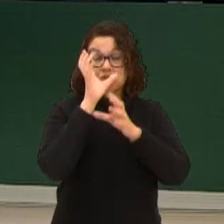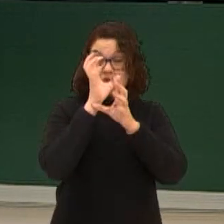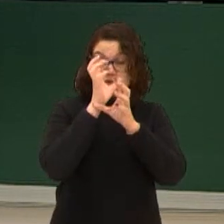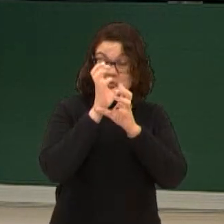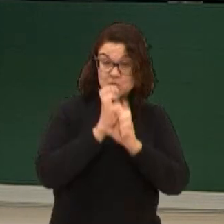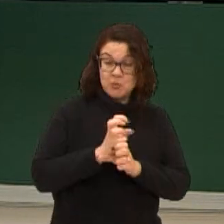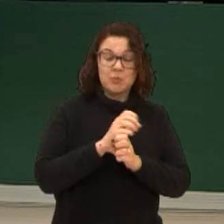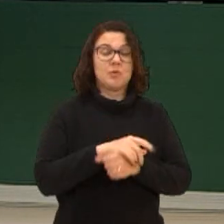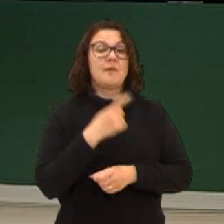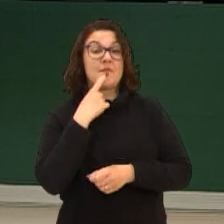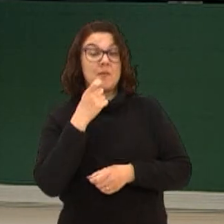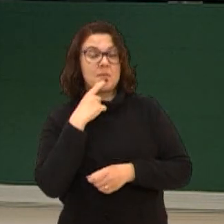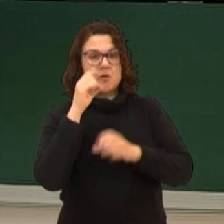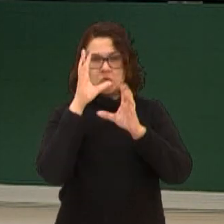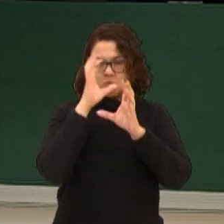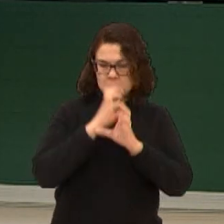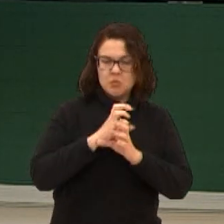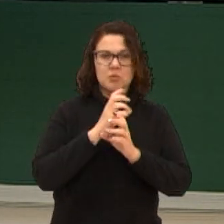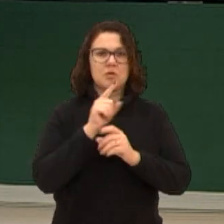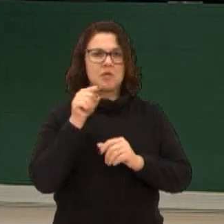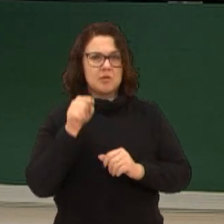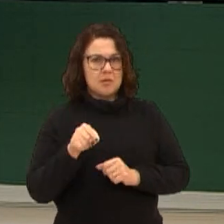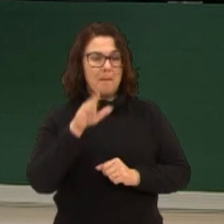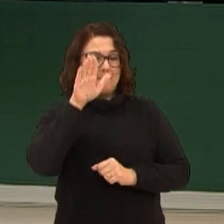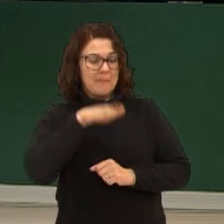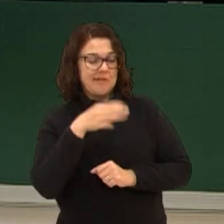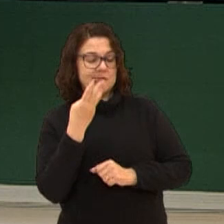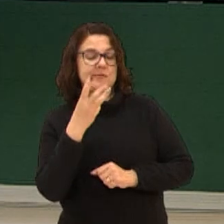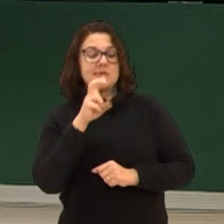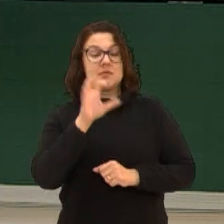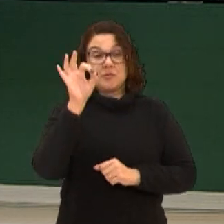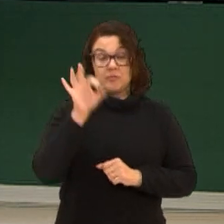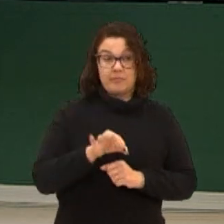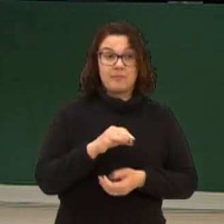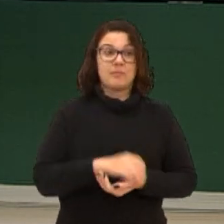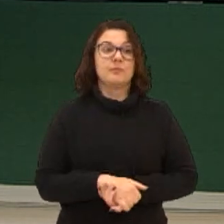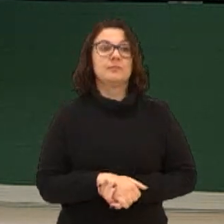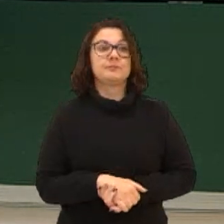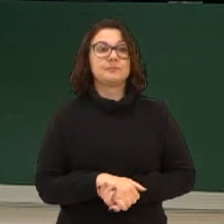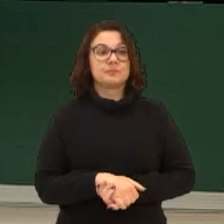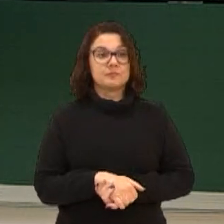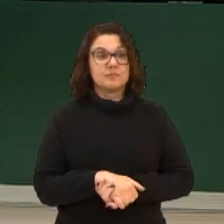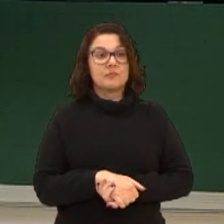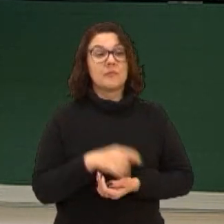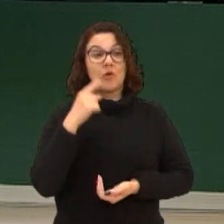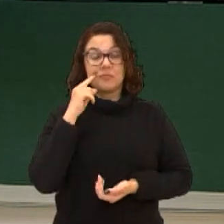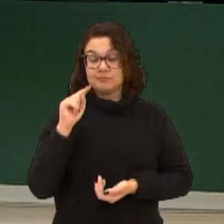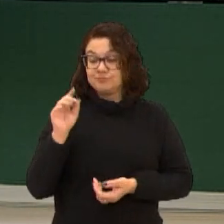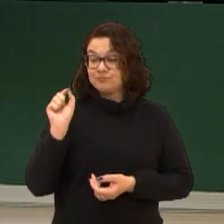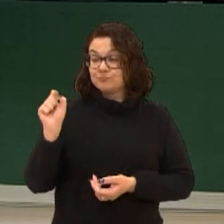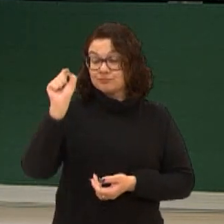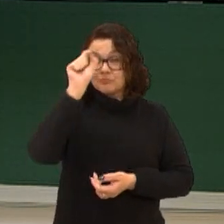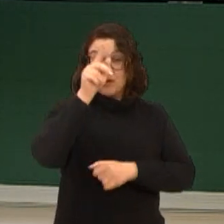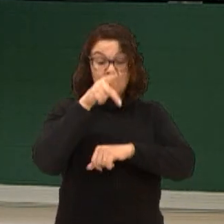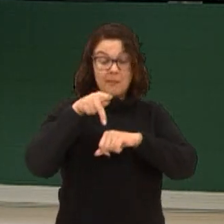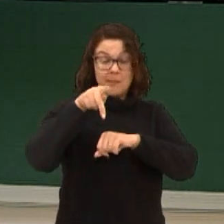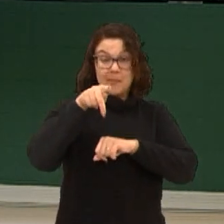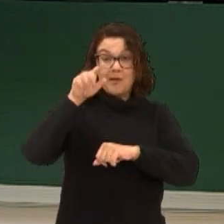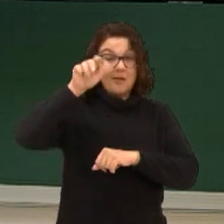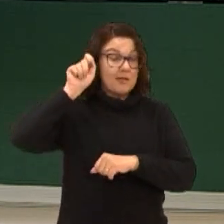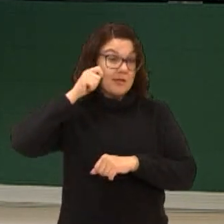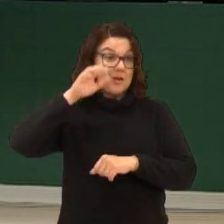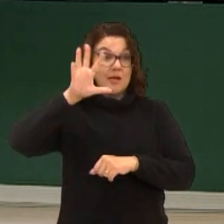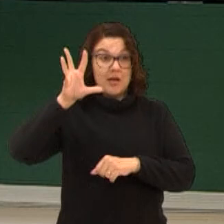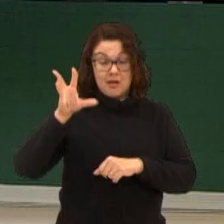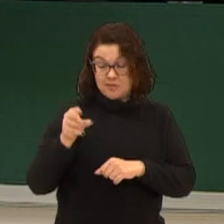aqui vermelha, roja, abaixo de 35% de alfabetização. A gente tem aqui vários países